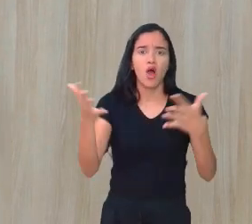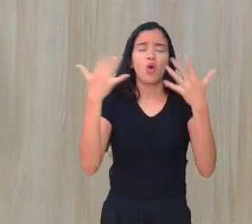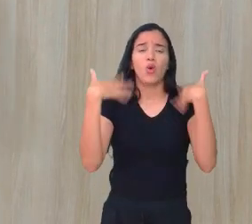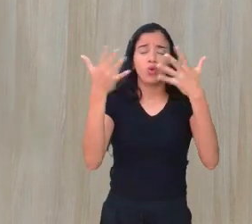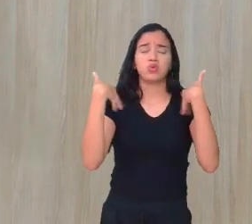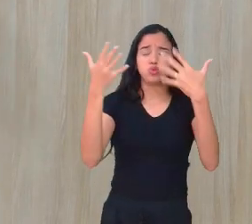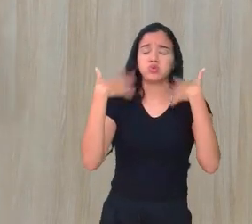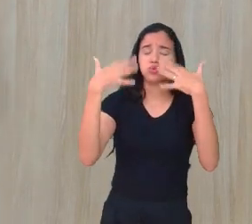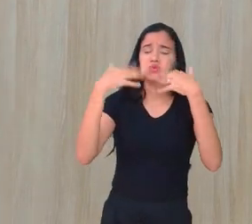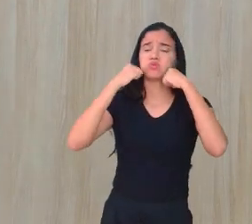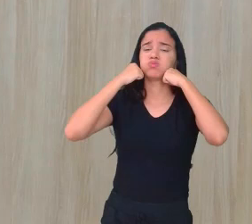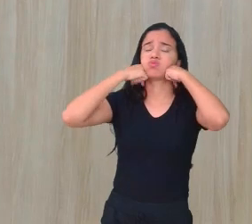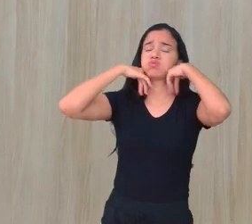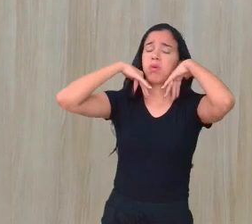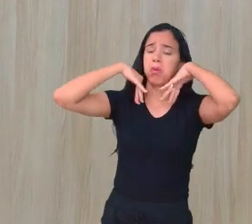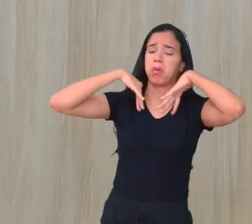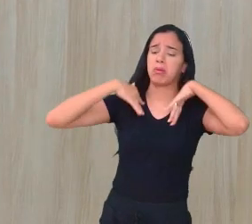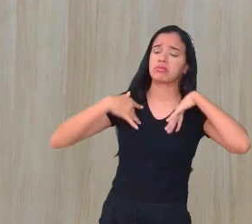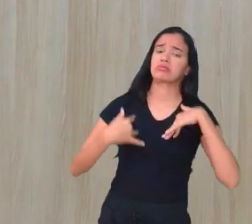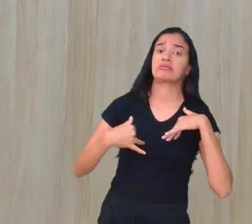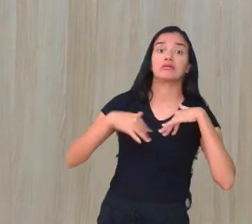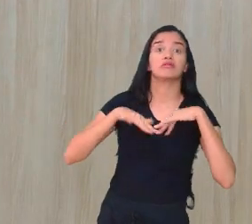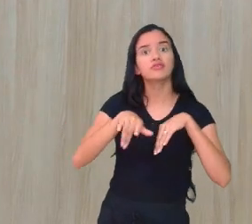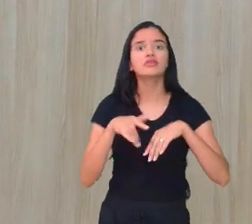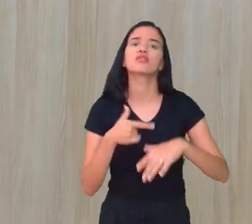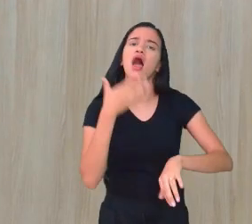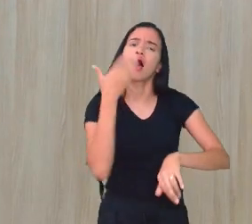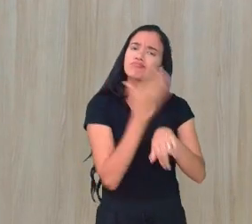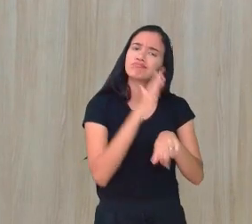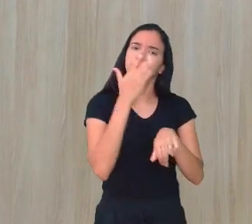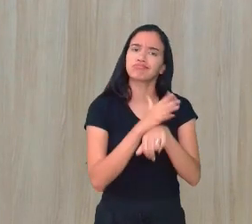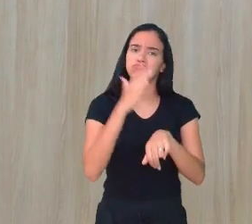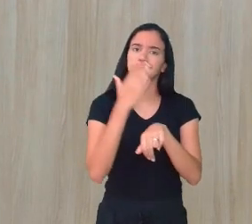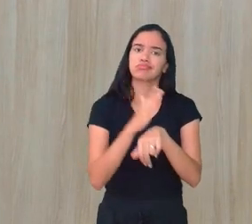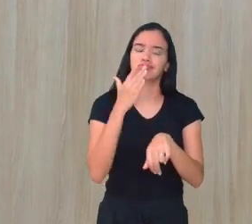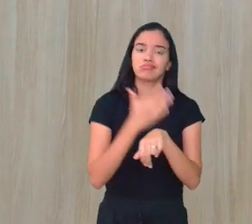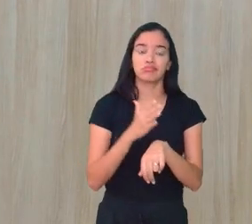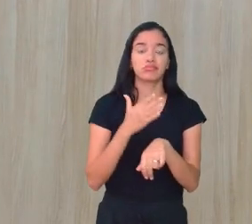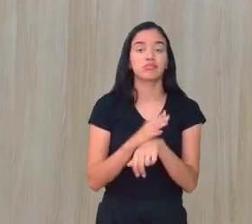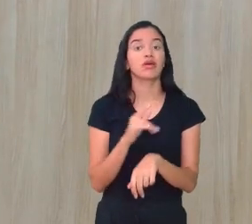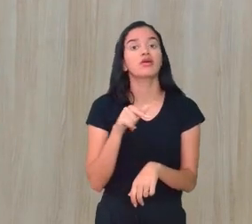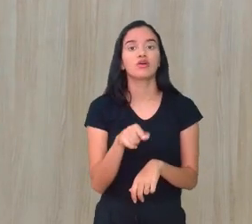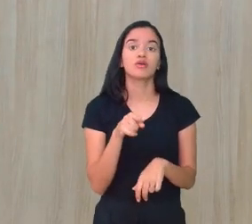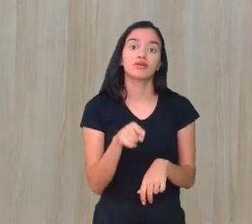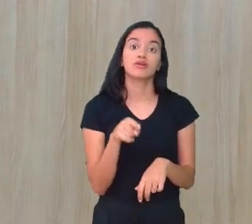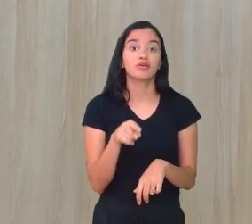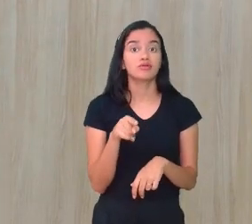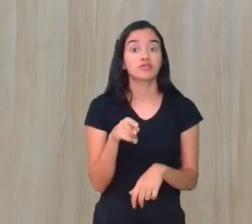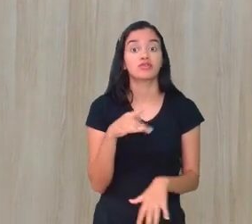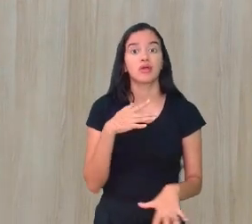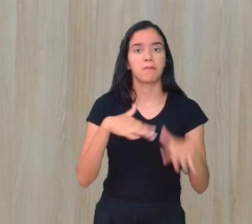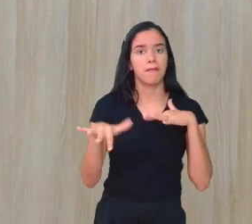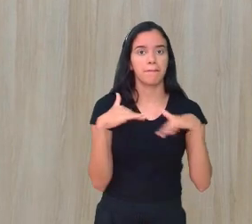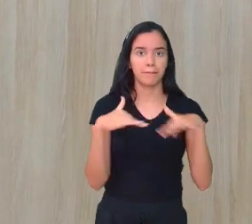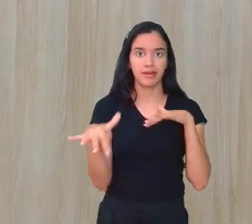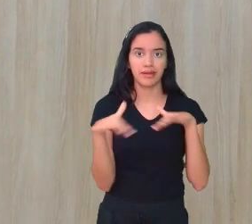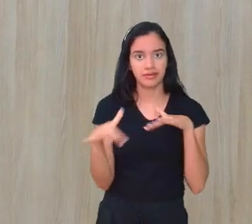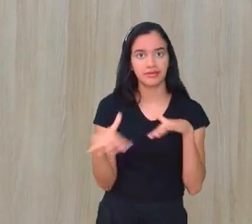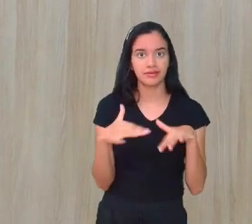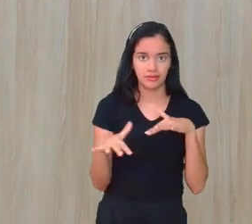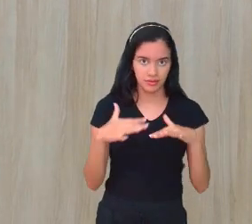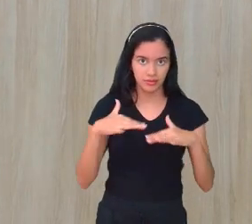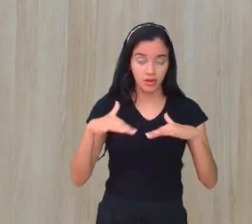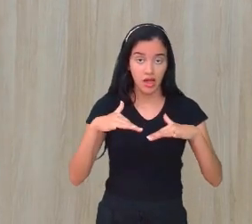começar a suar, né? Porque você está trabalhando, o músculo está trabalhando, mesmo que você não esteja em movimento.